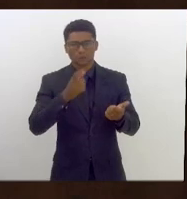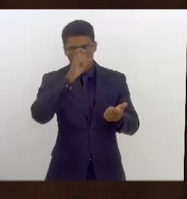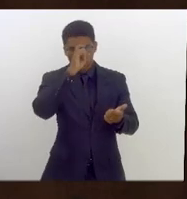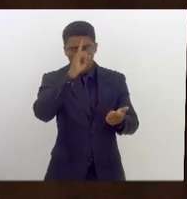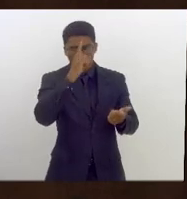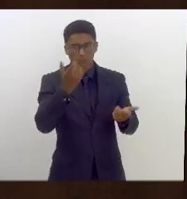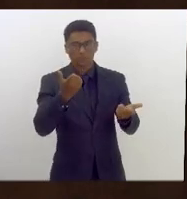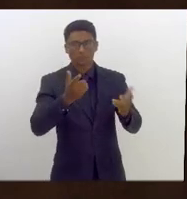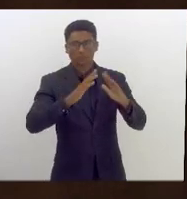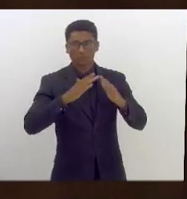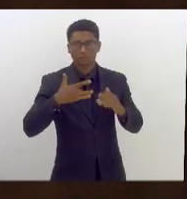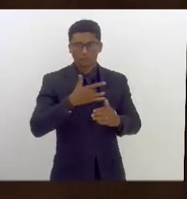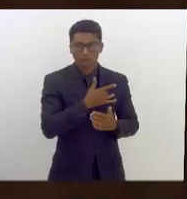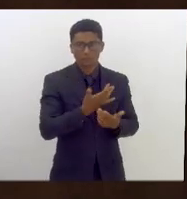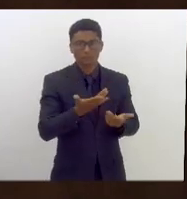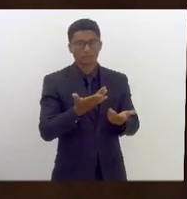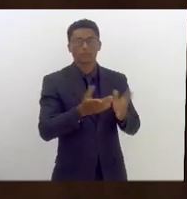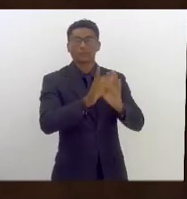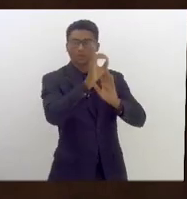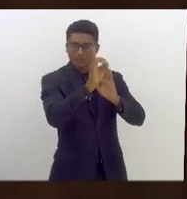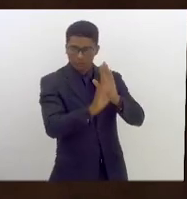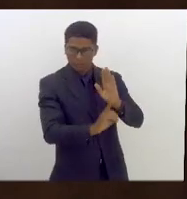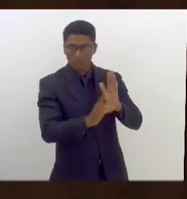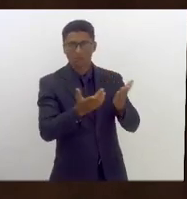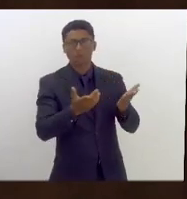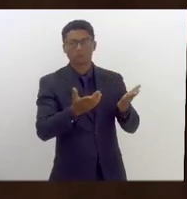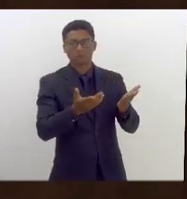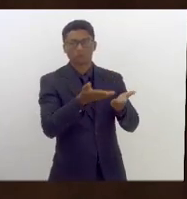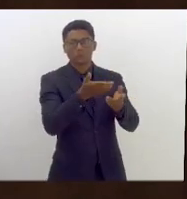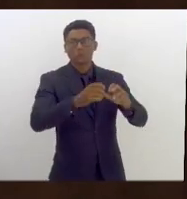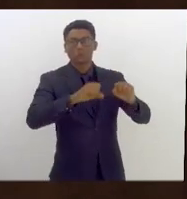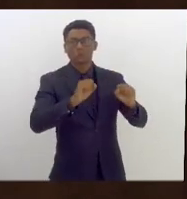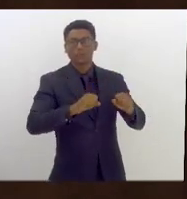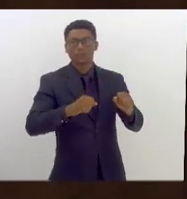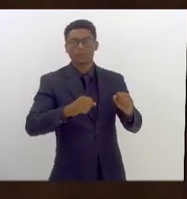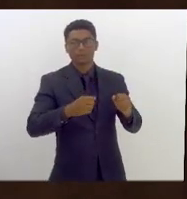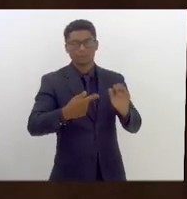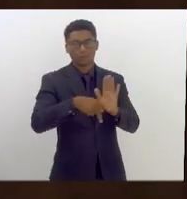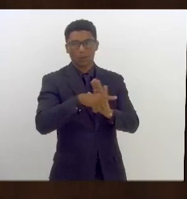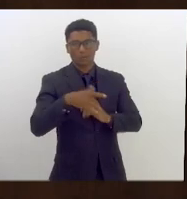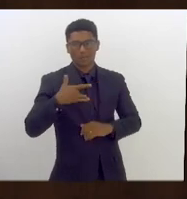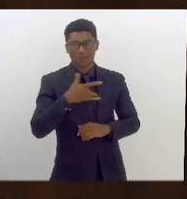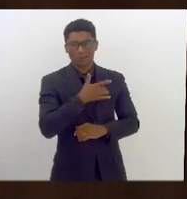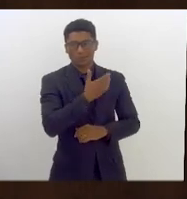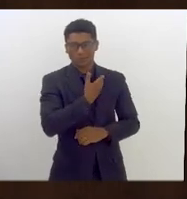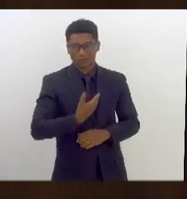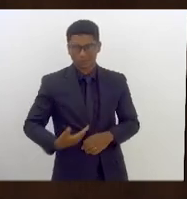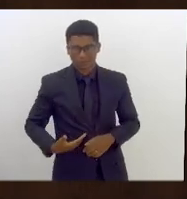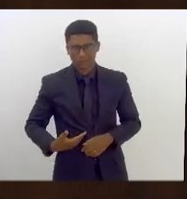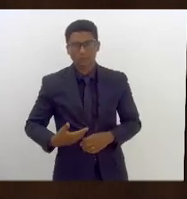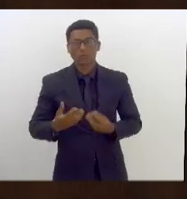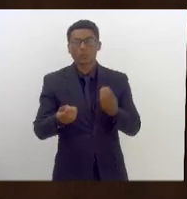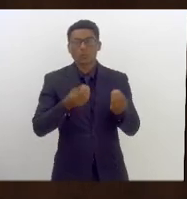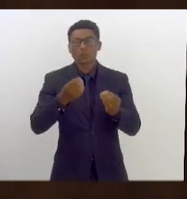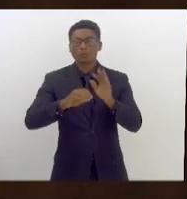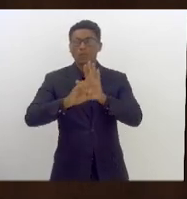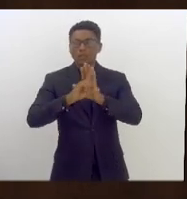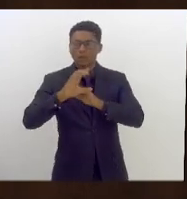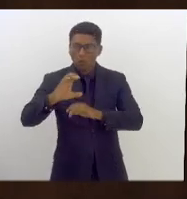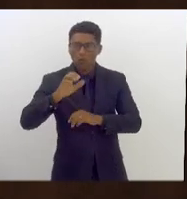clínicas especializadas do Sistema Público de Saúde com instituição de cotas. Parecer é